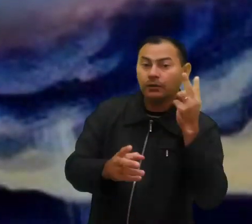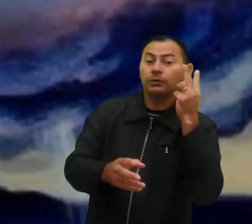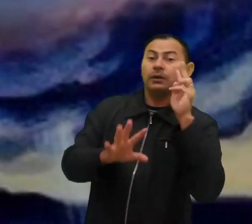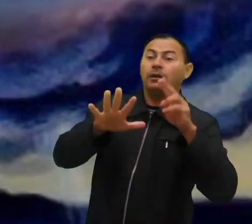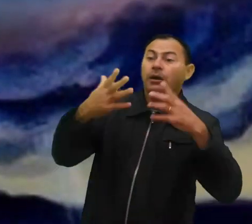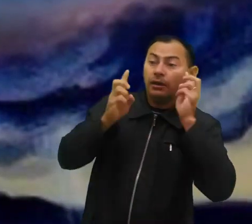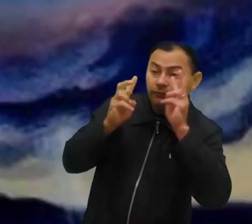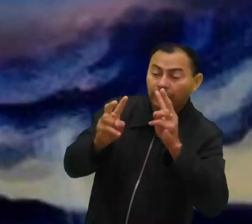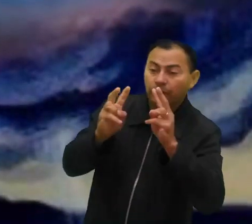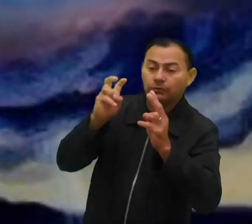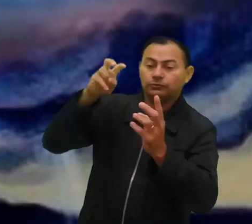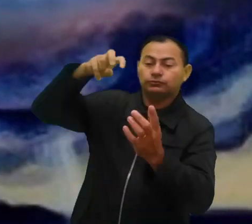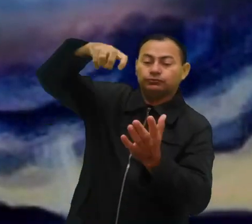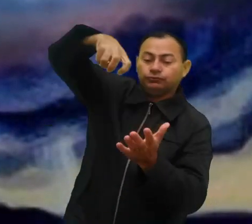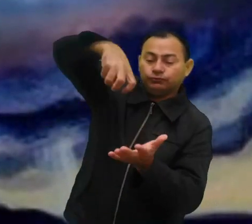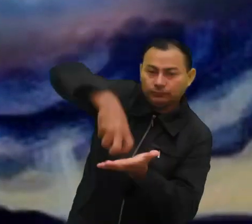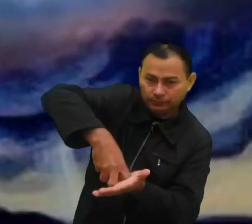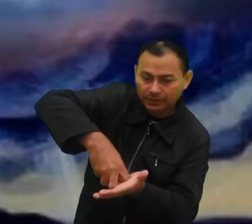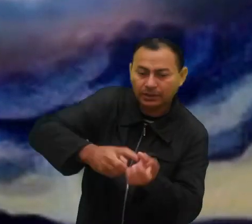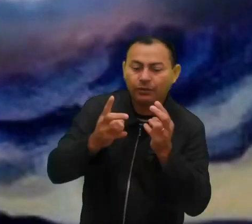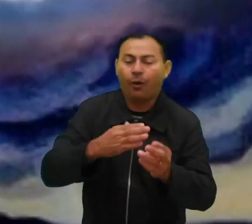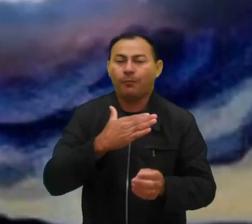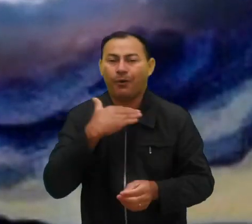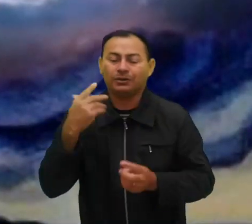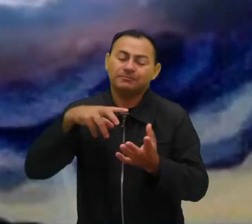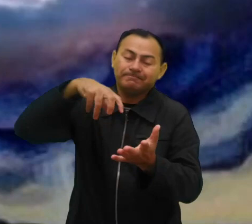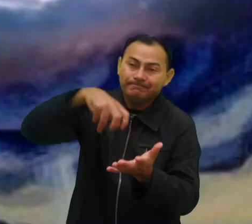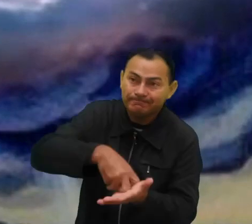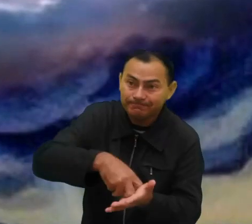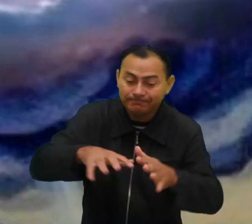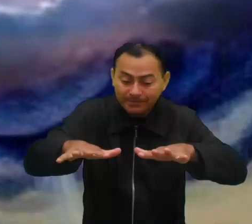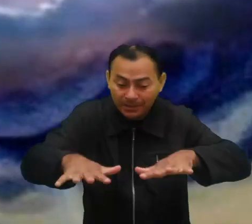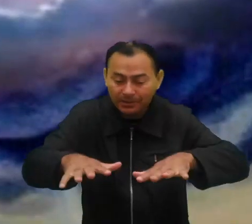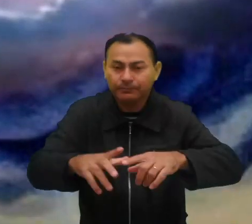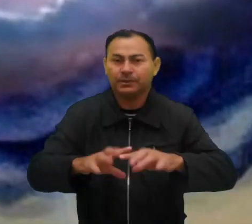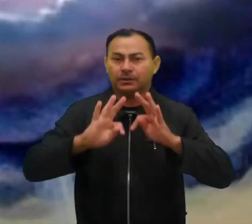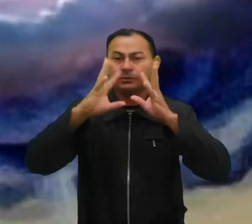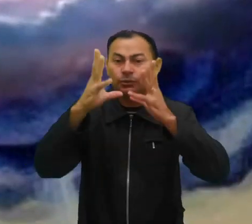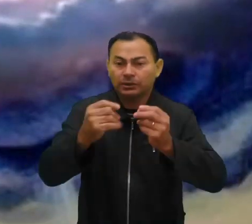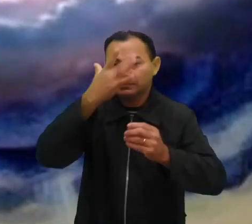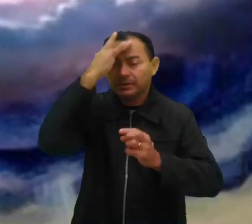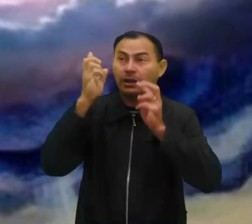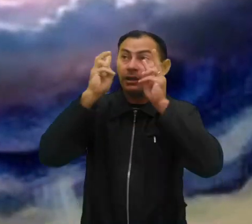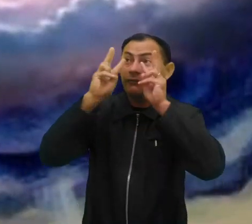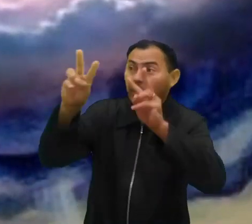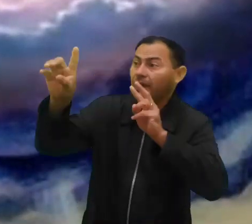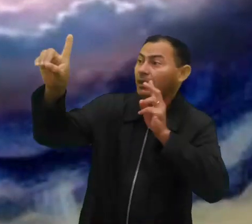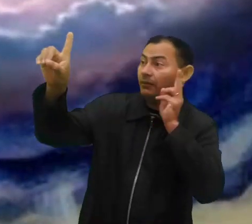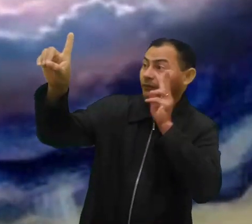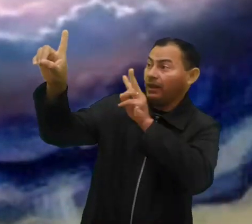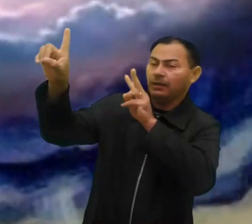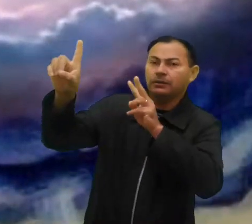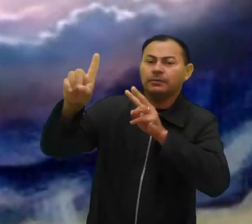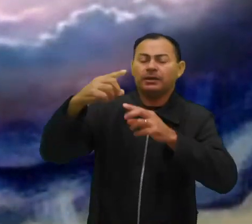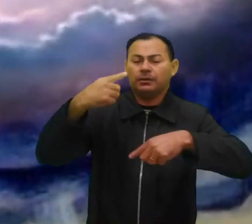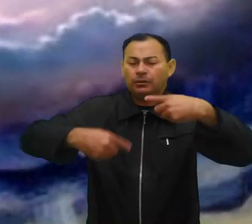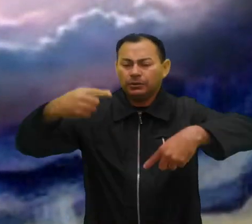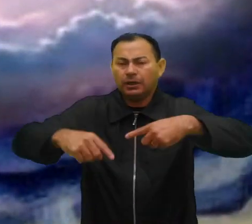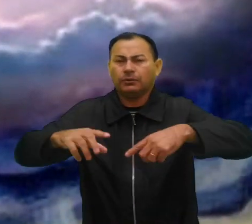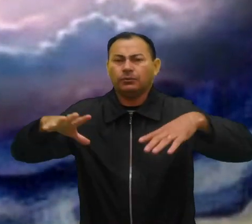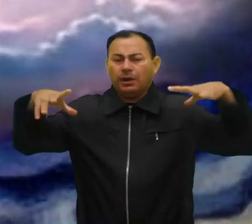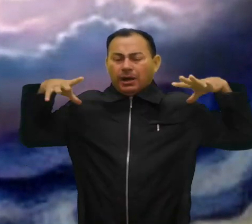Quando o vi, caí aos seus pés como morto. Todos que veem Deus, não importa se lutando com um anjo ou